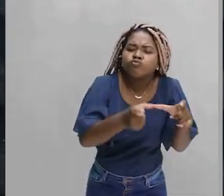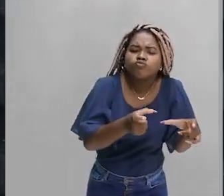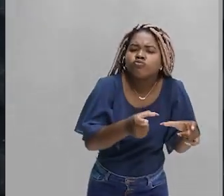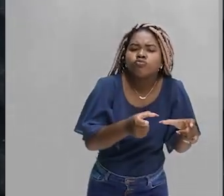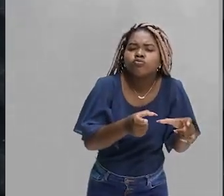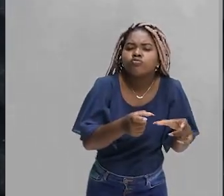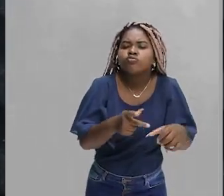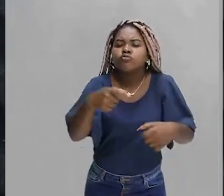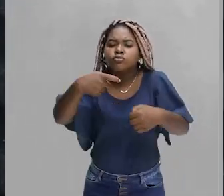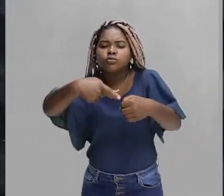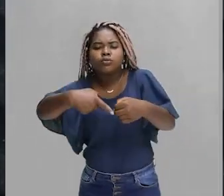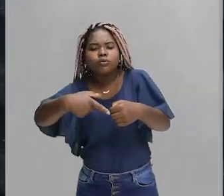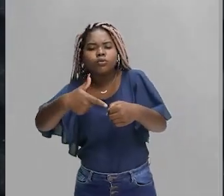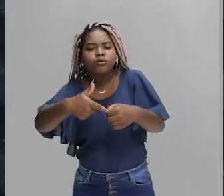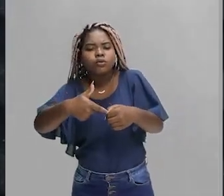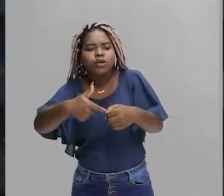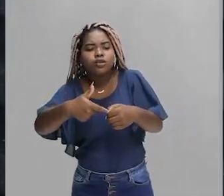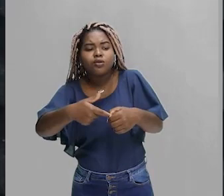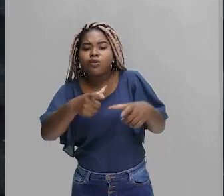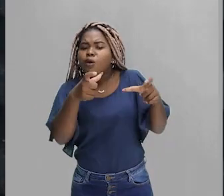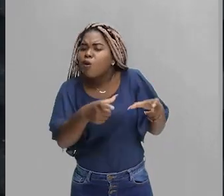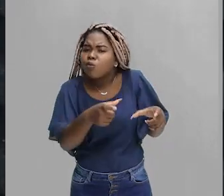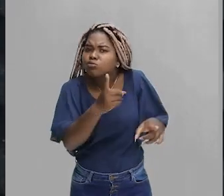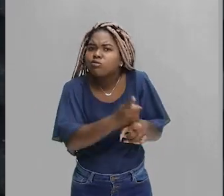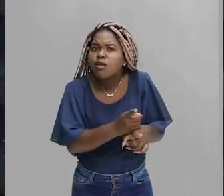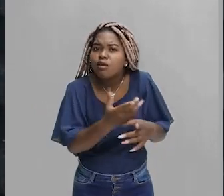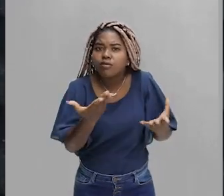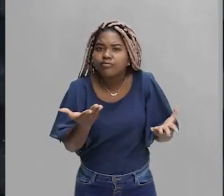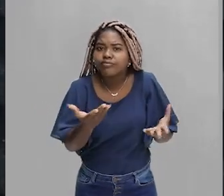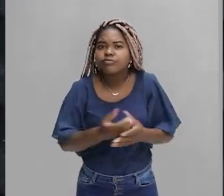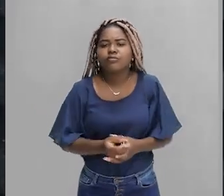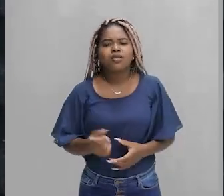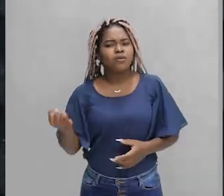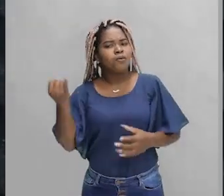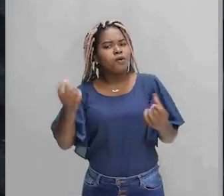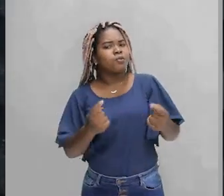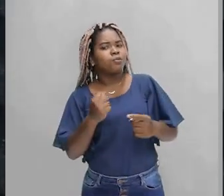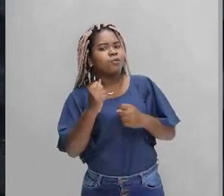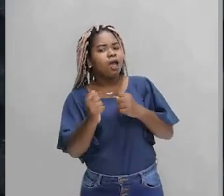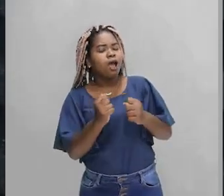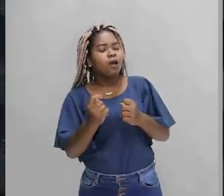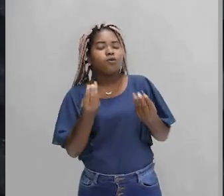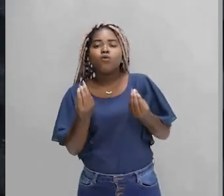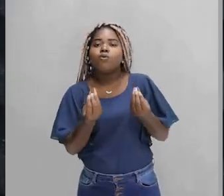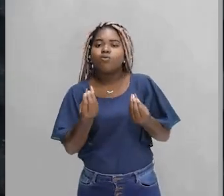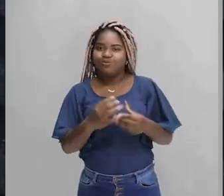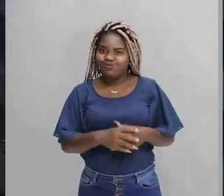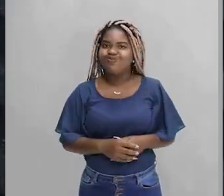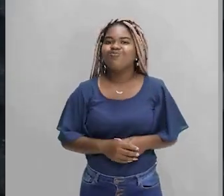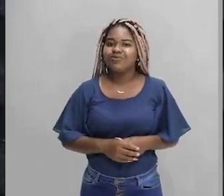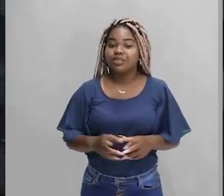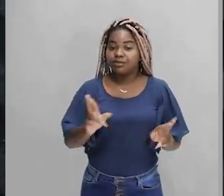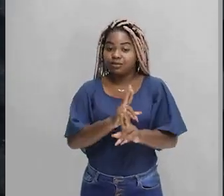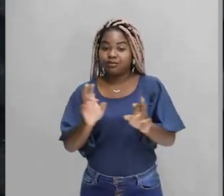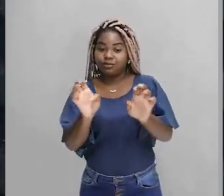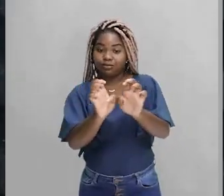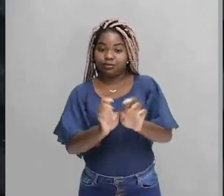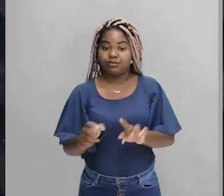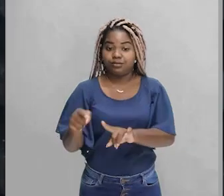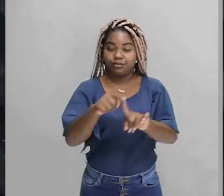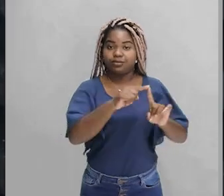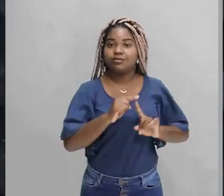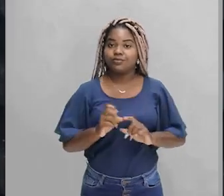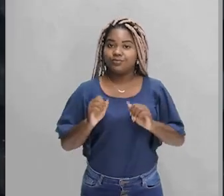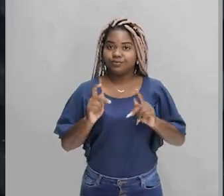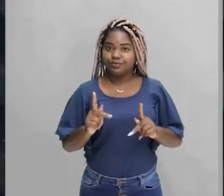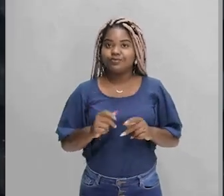encontrar determinados tipos de rochas importantes para a economia? Vão estar relacionados com esses tipos de estrutura. Posterior,